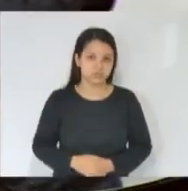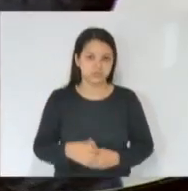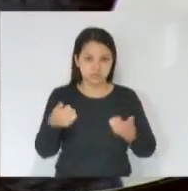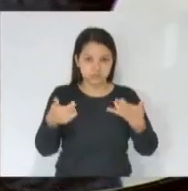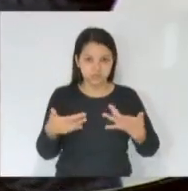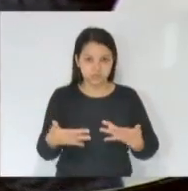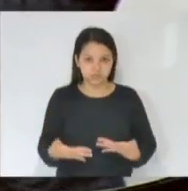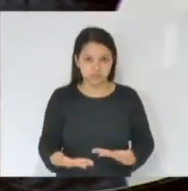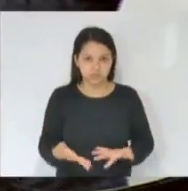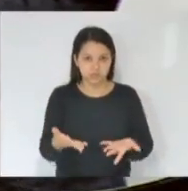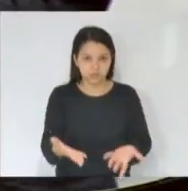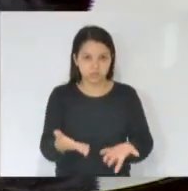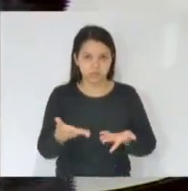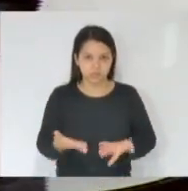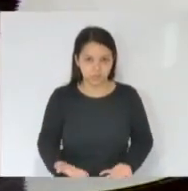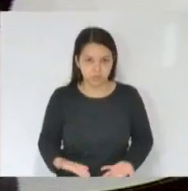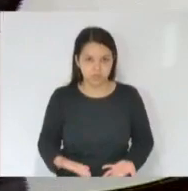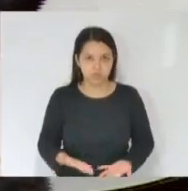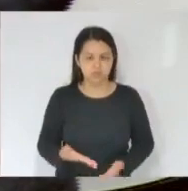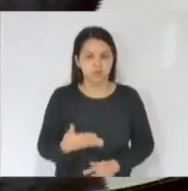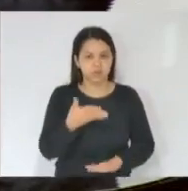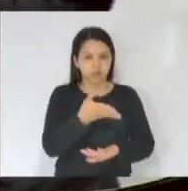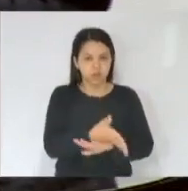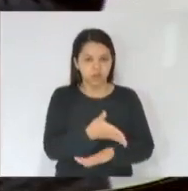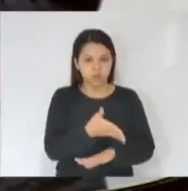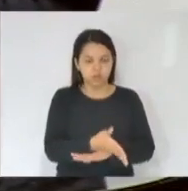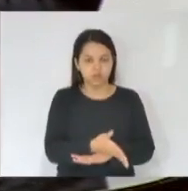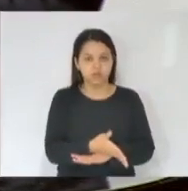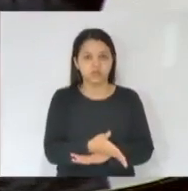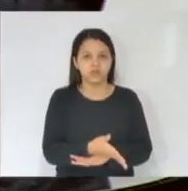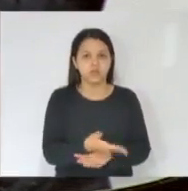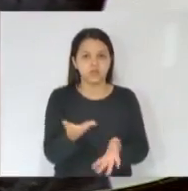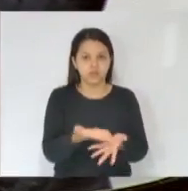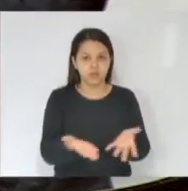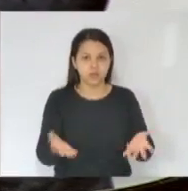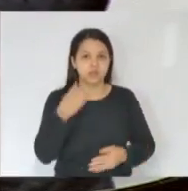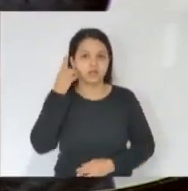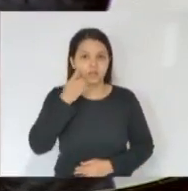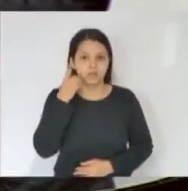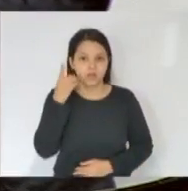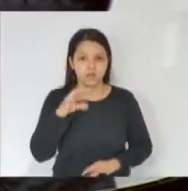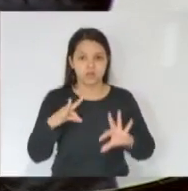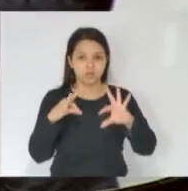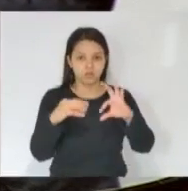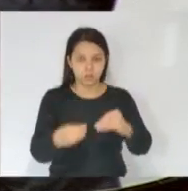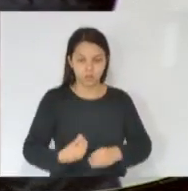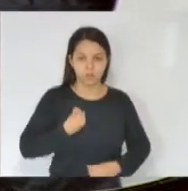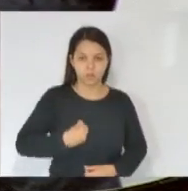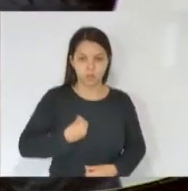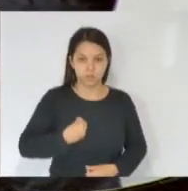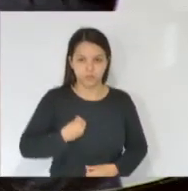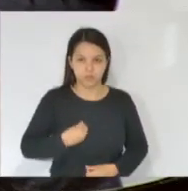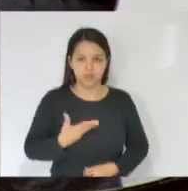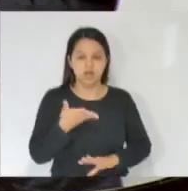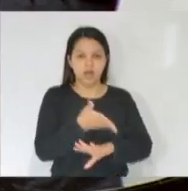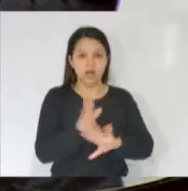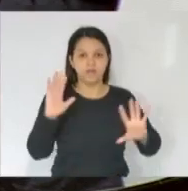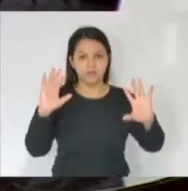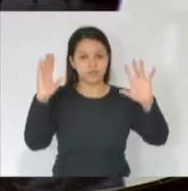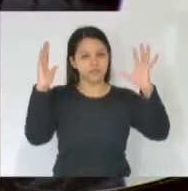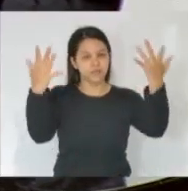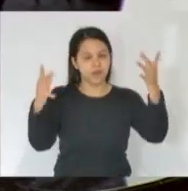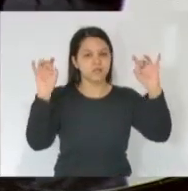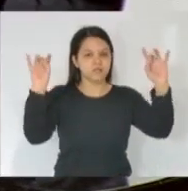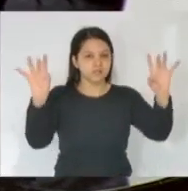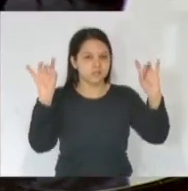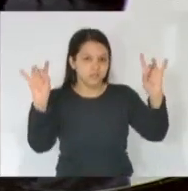reforçar o convite para a participação dos nobres deputados e a todos que estão aqui presentes, participar dessa festa maravilhosa